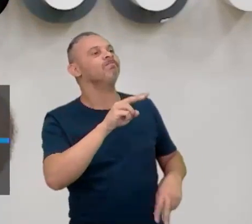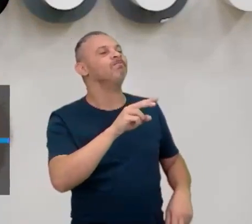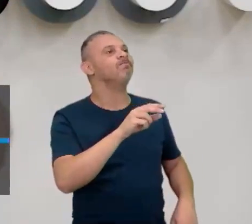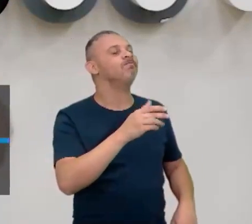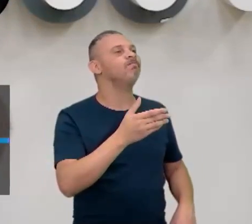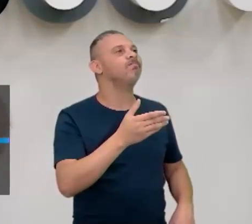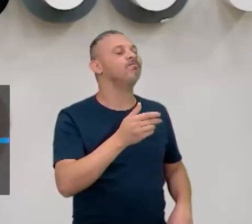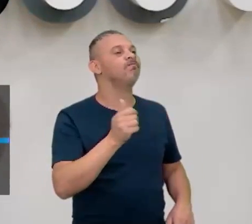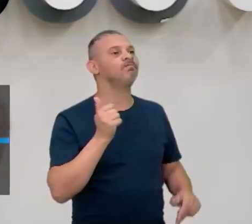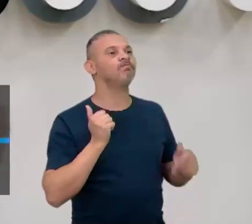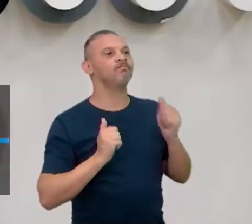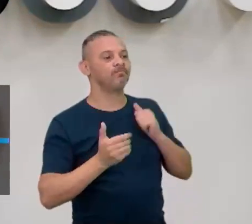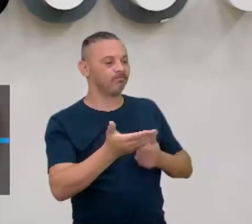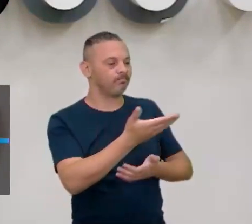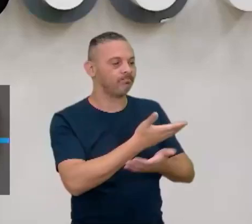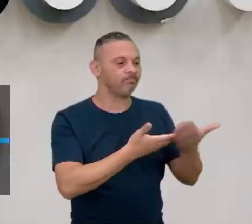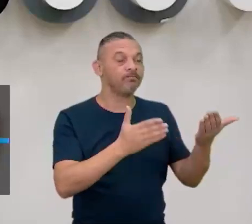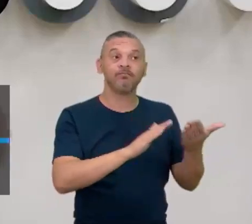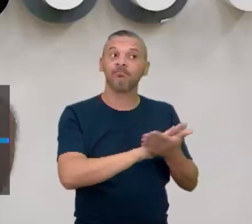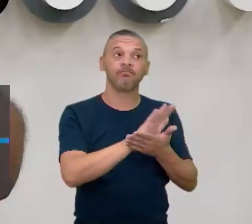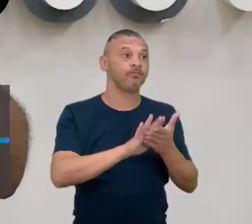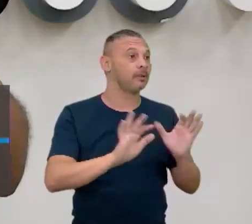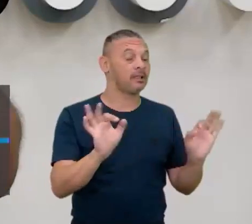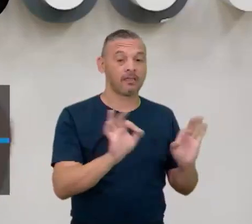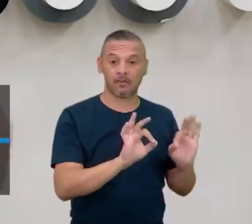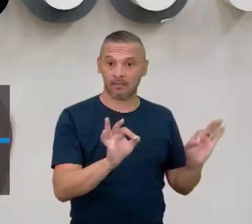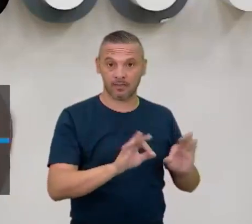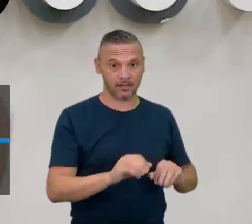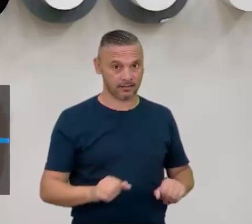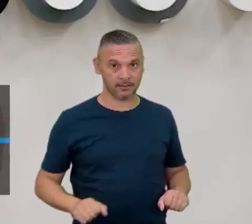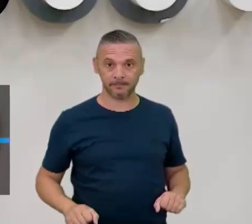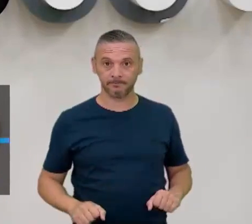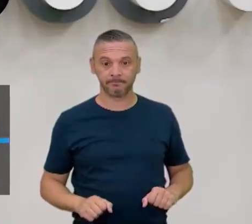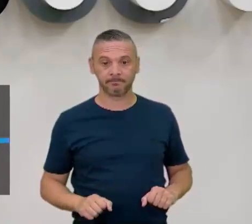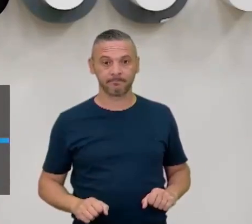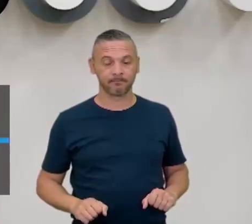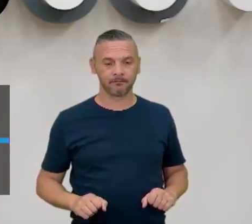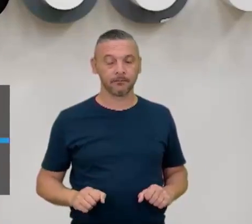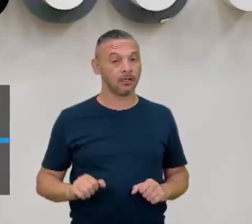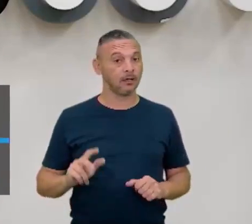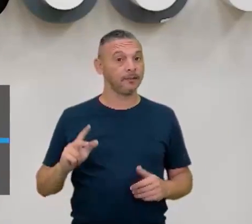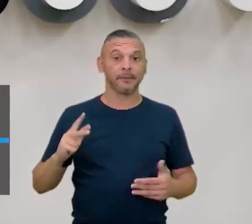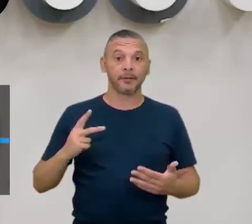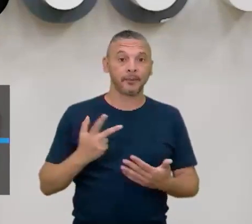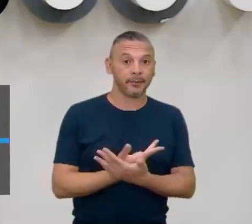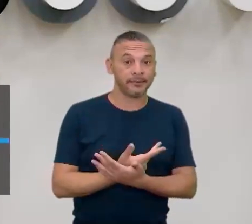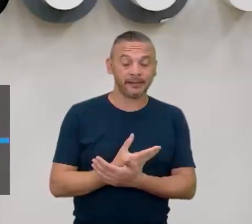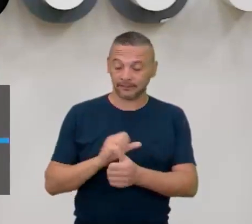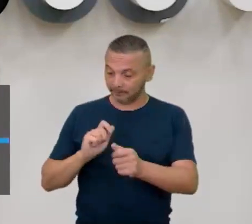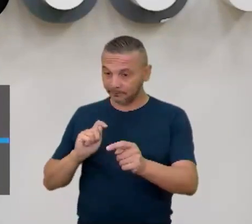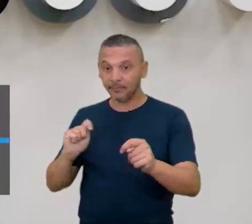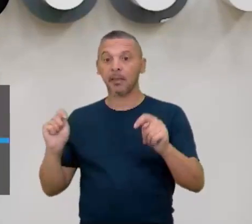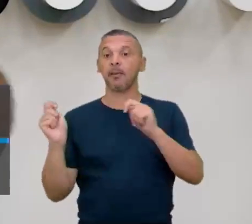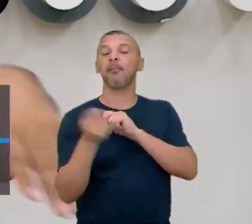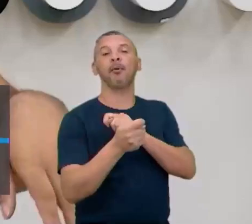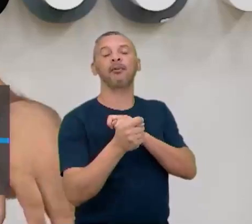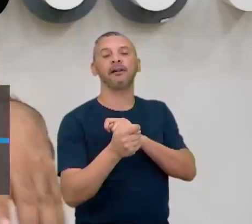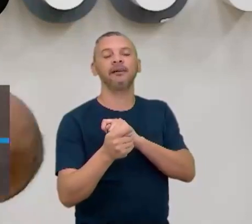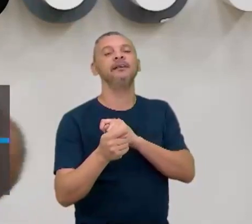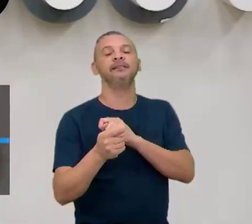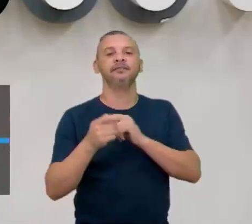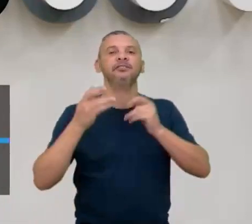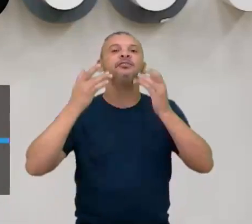ator ele não interagia com a plateia, né? Chegou um momento histórico do teatro que a quarta parede se